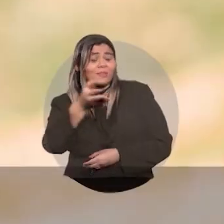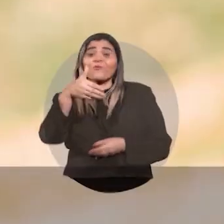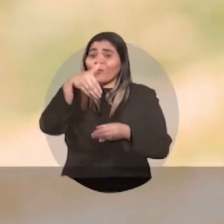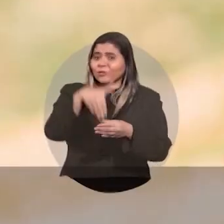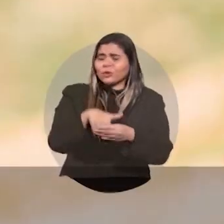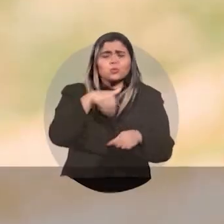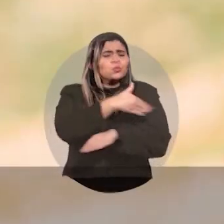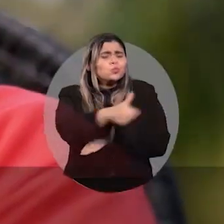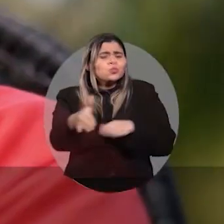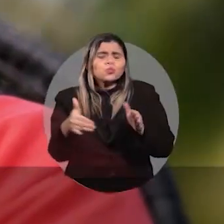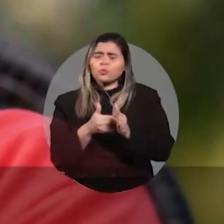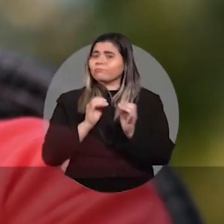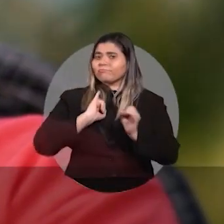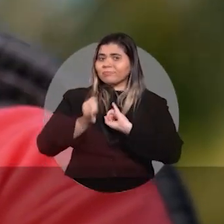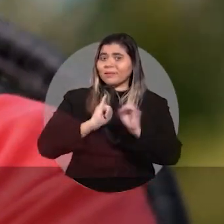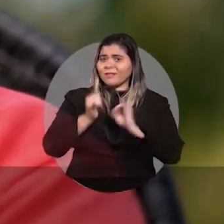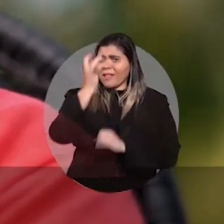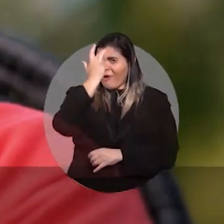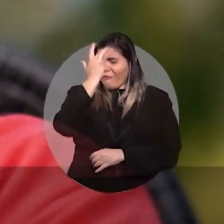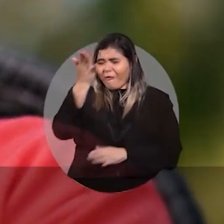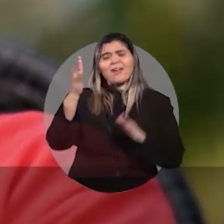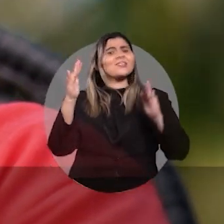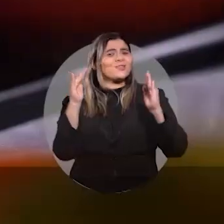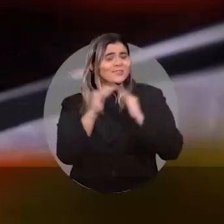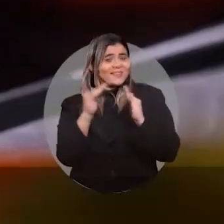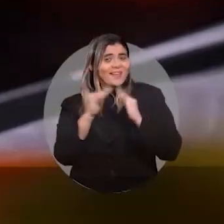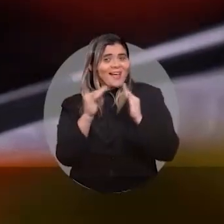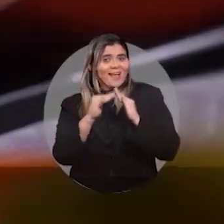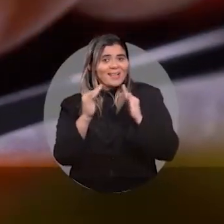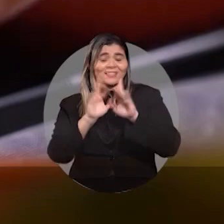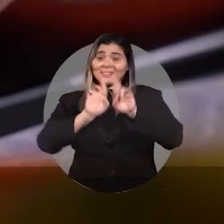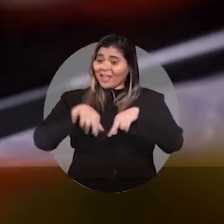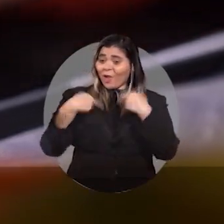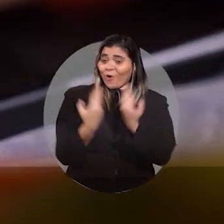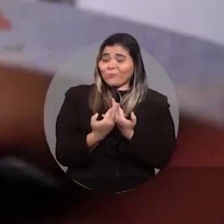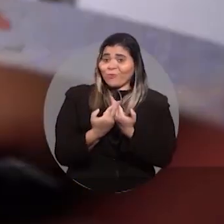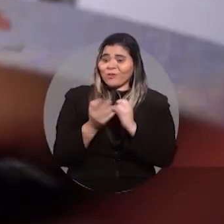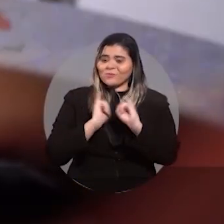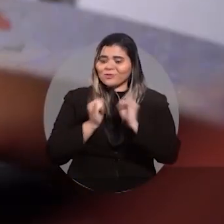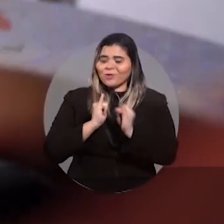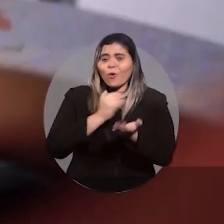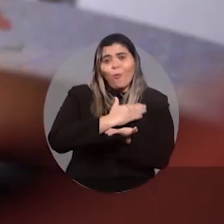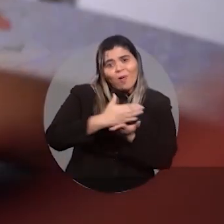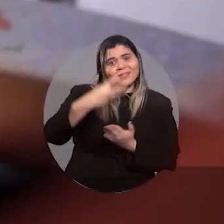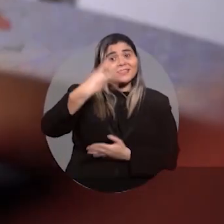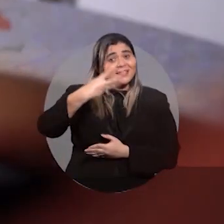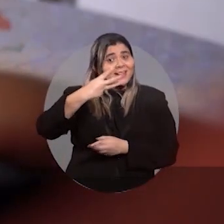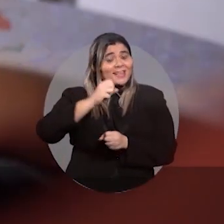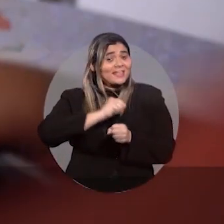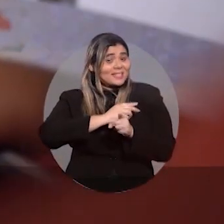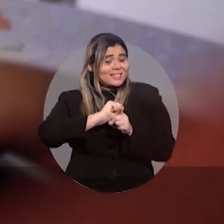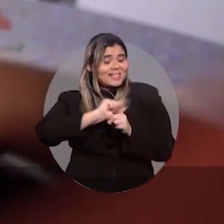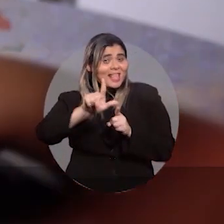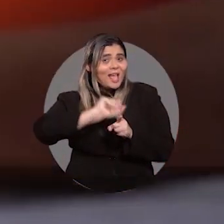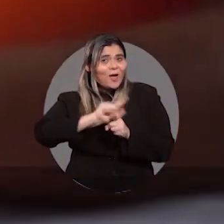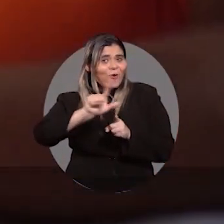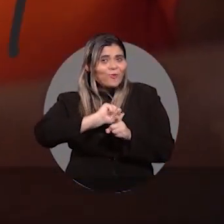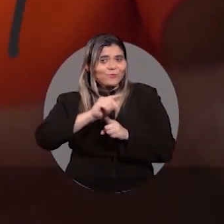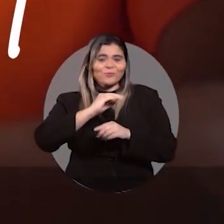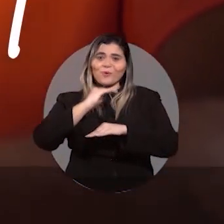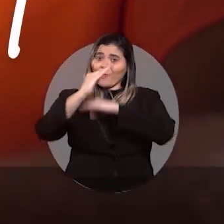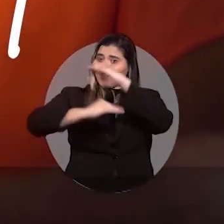e votando. Tudo feito de forma online, fácil e sem sair de casa. As audiências virtuais acontecem a partir de 3 de agosto.